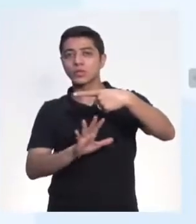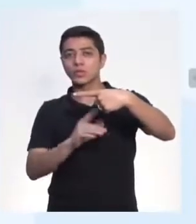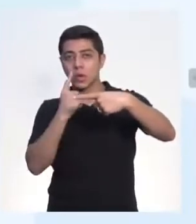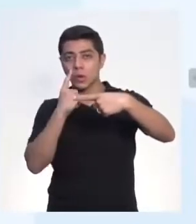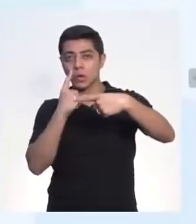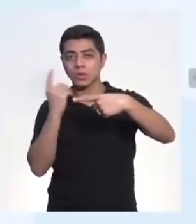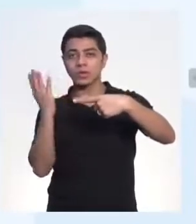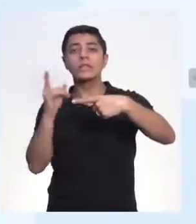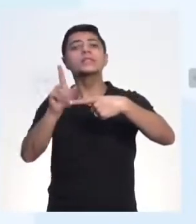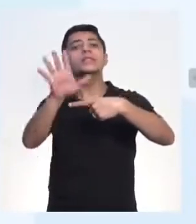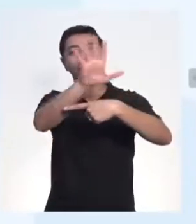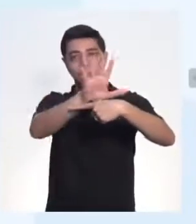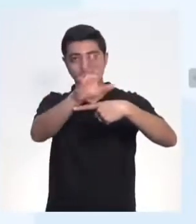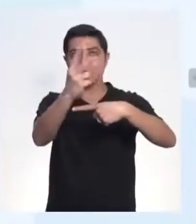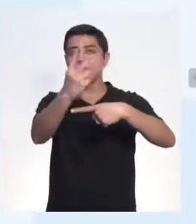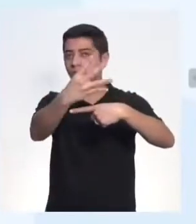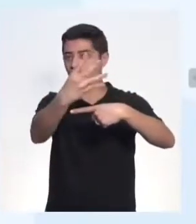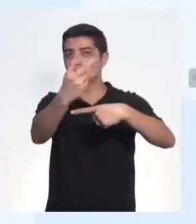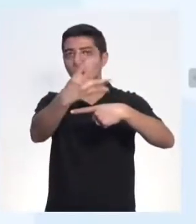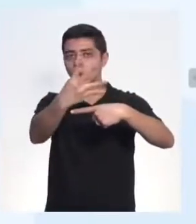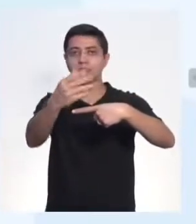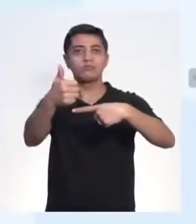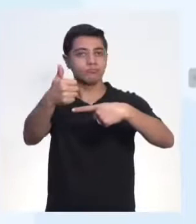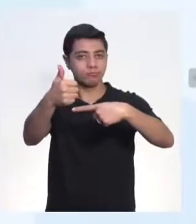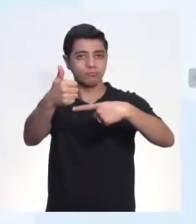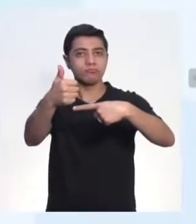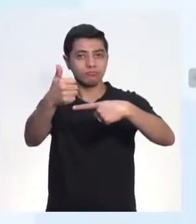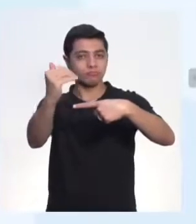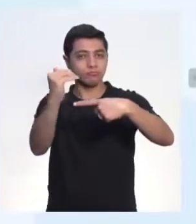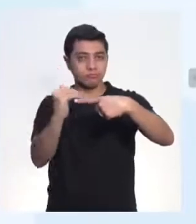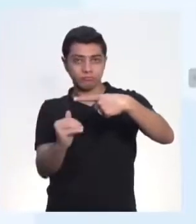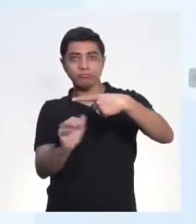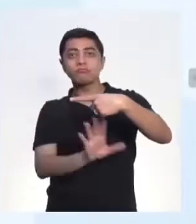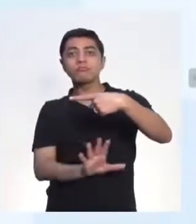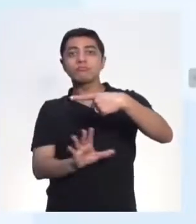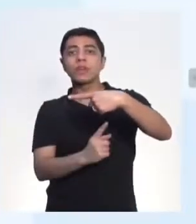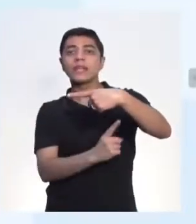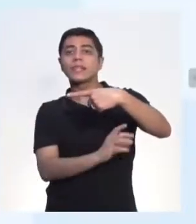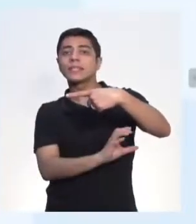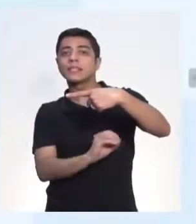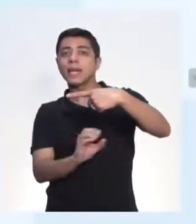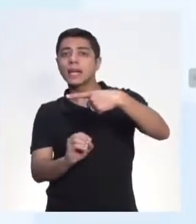24 inteiros. Isso. 100 vezes 1,